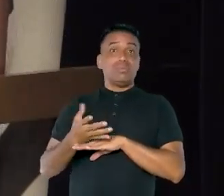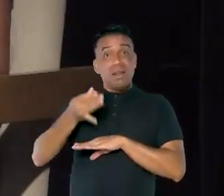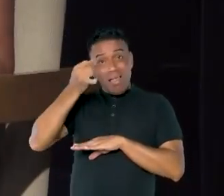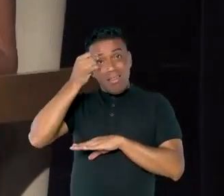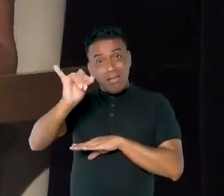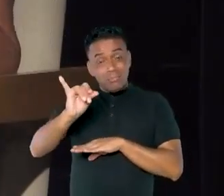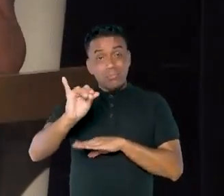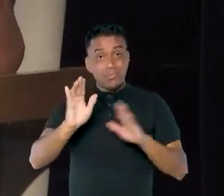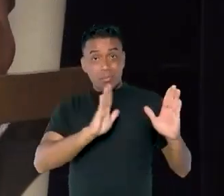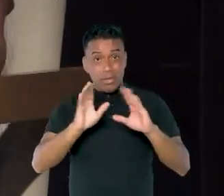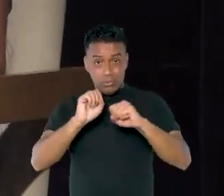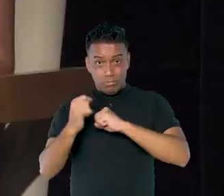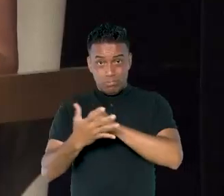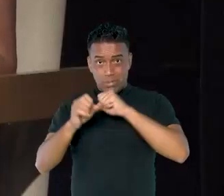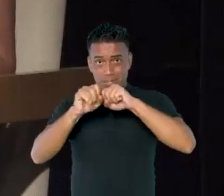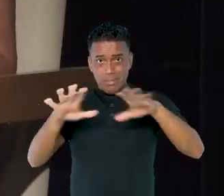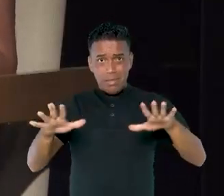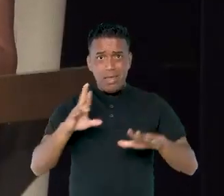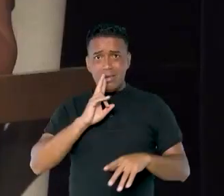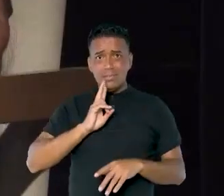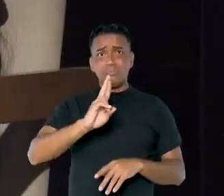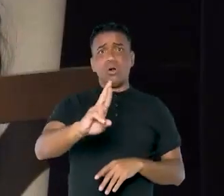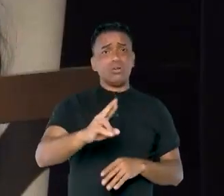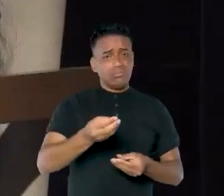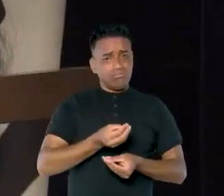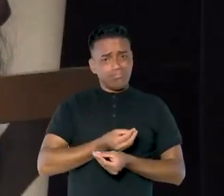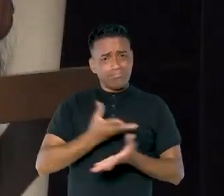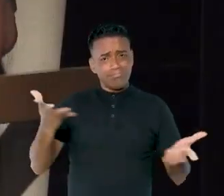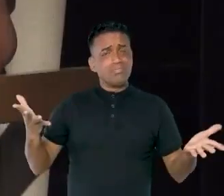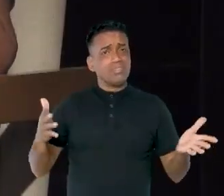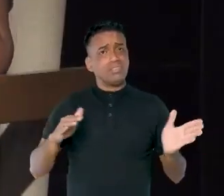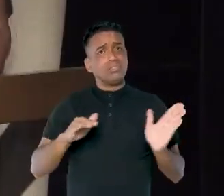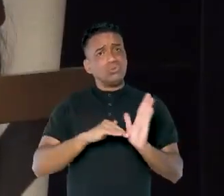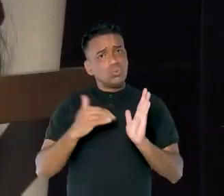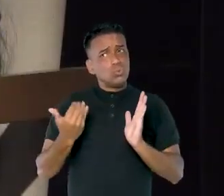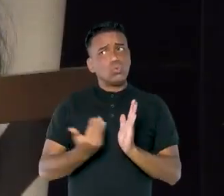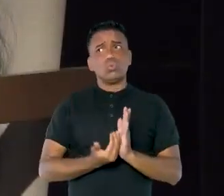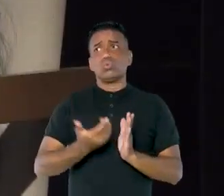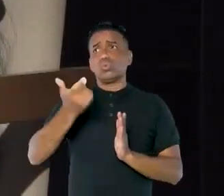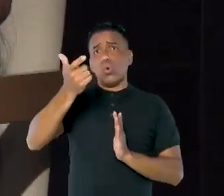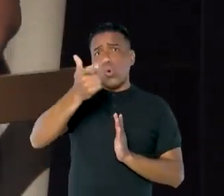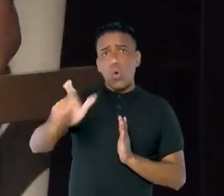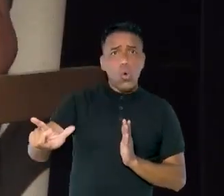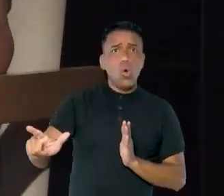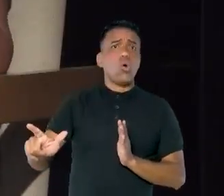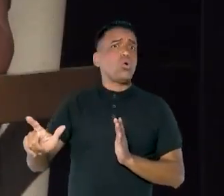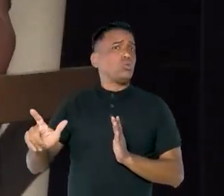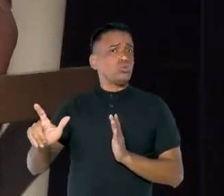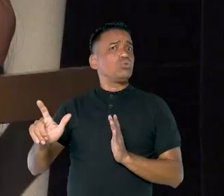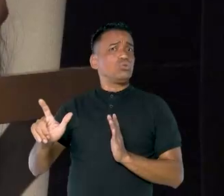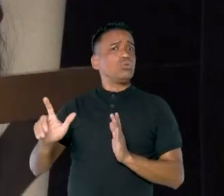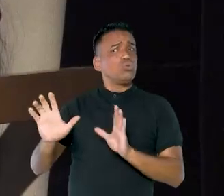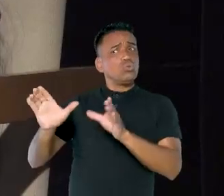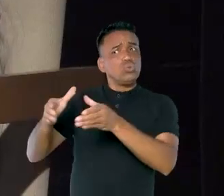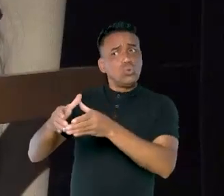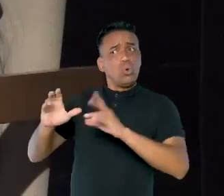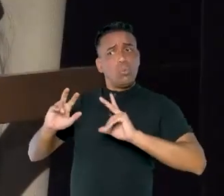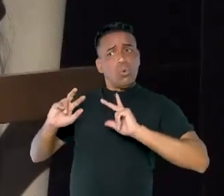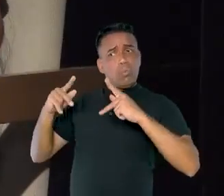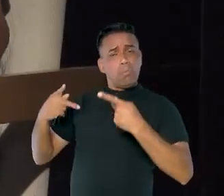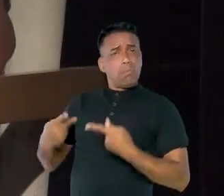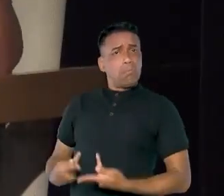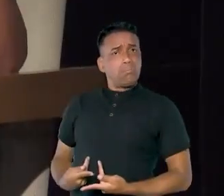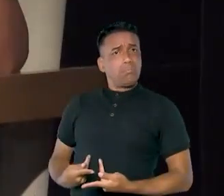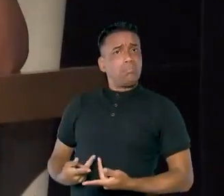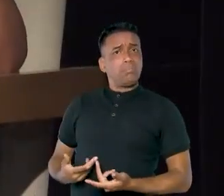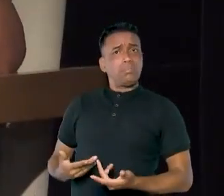Durante a pandemia, a gente deu a resposta para todos outros seres humanos, para os